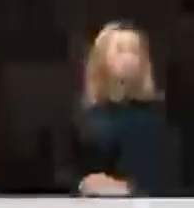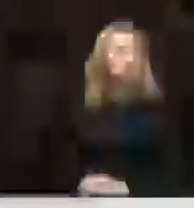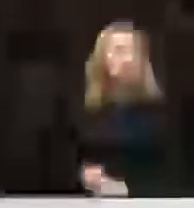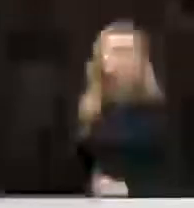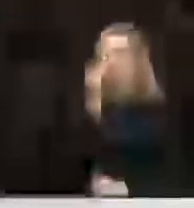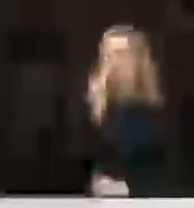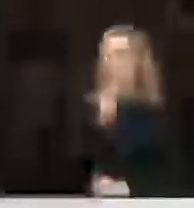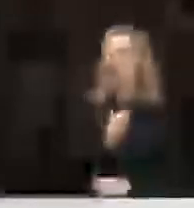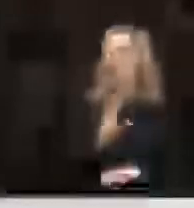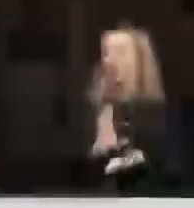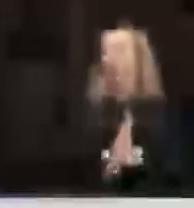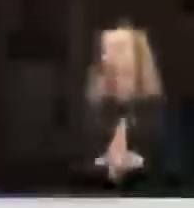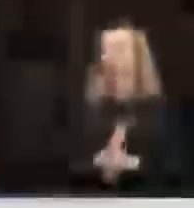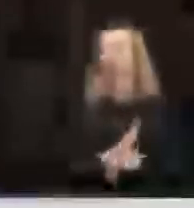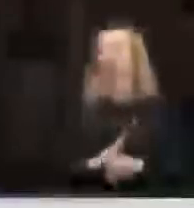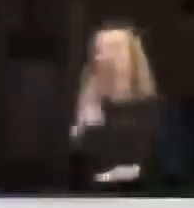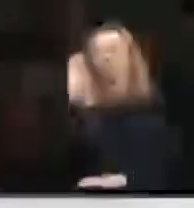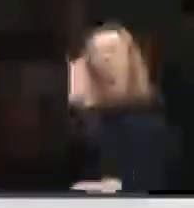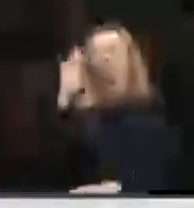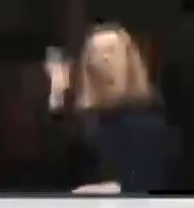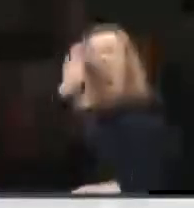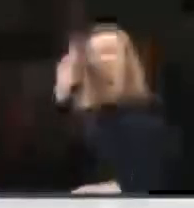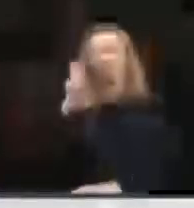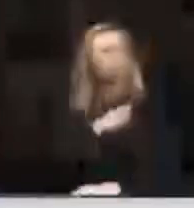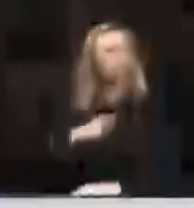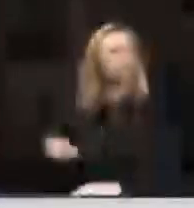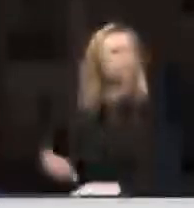Imaginar, senhor presidente, que nós